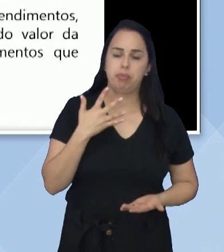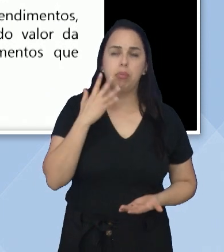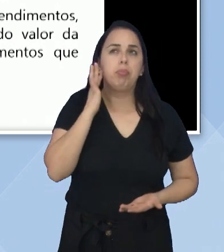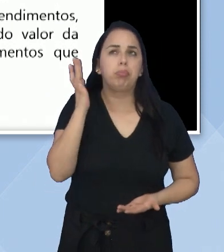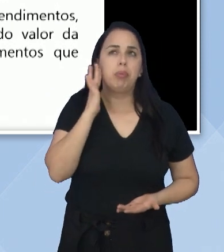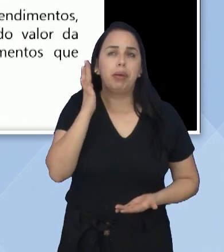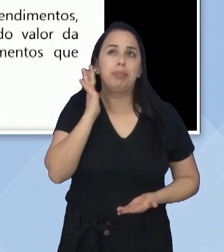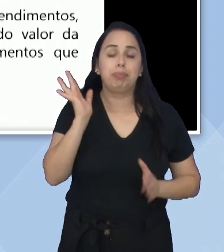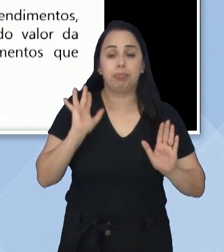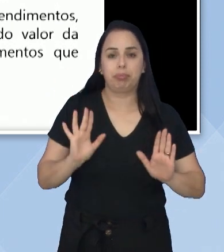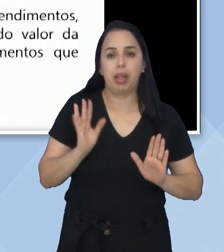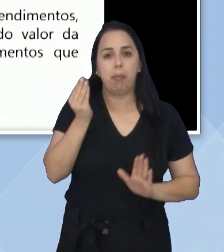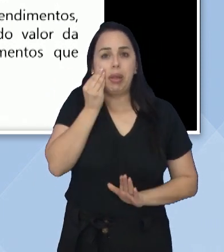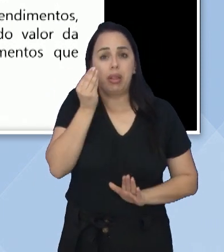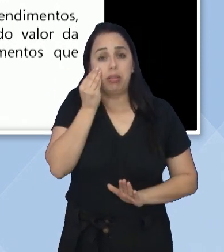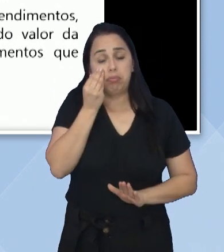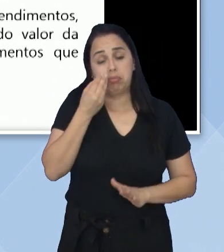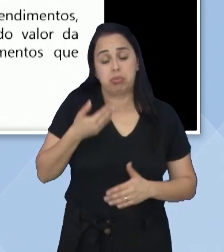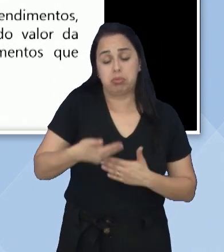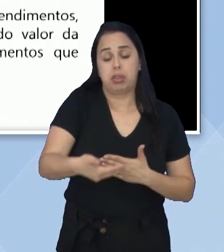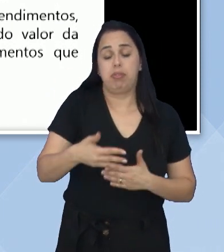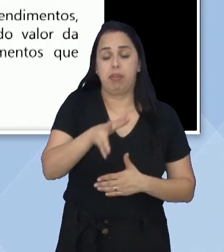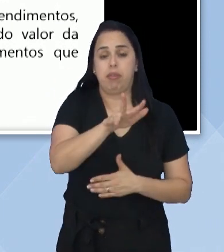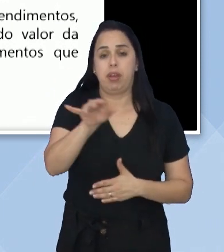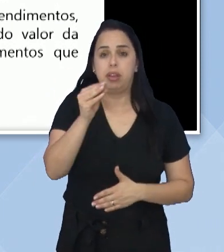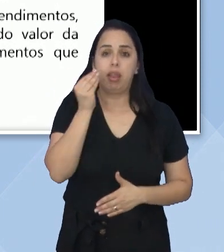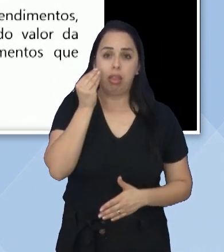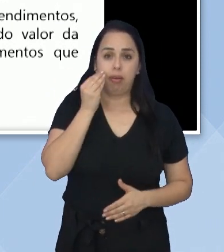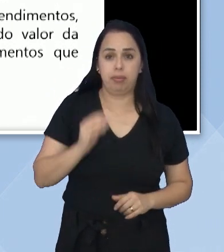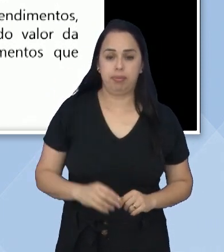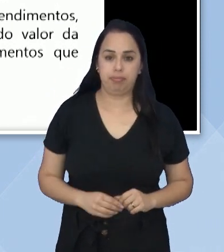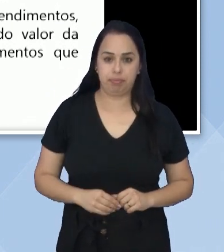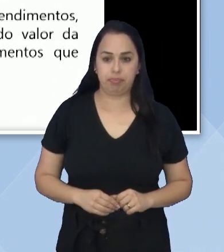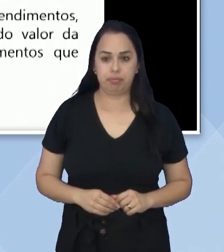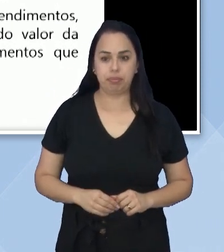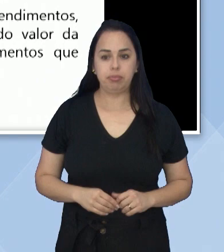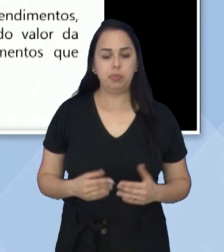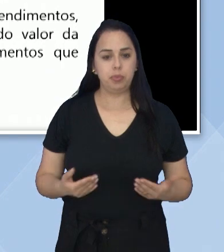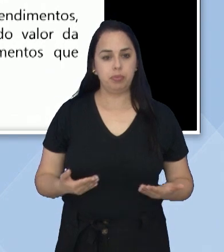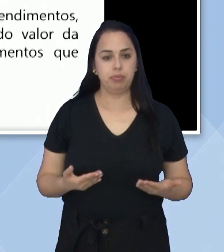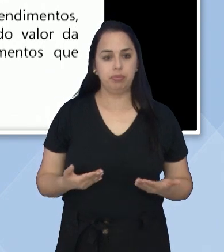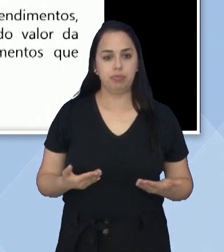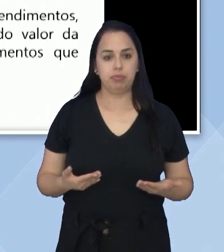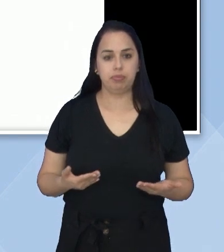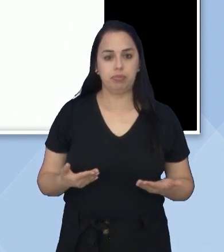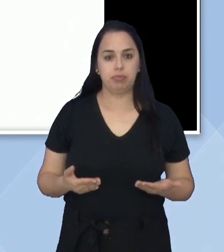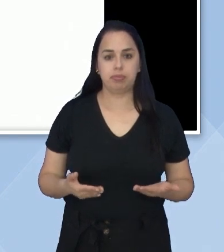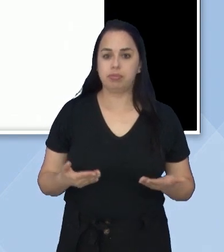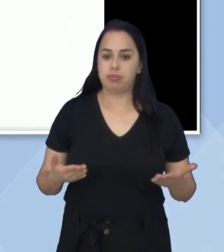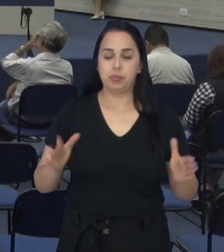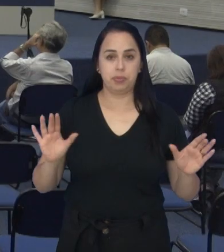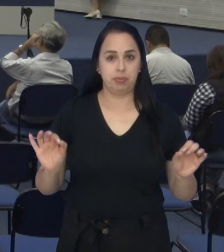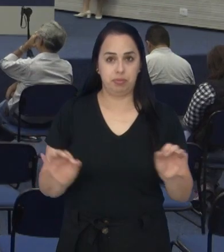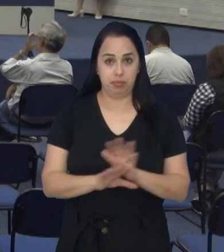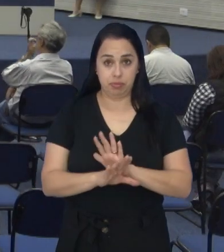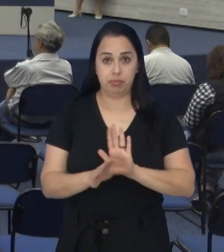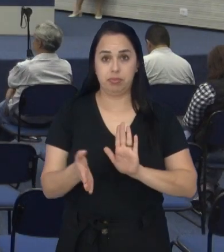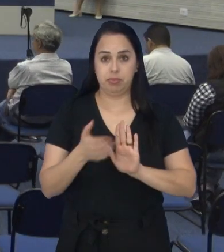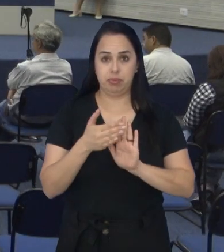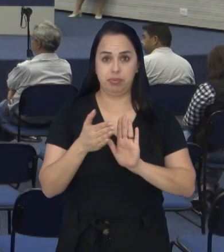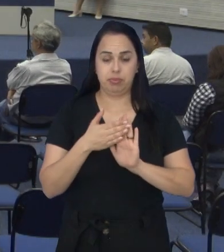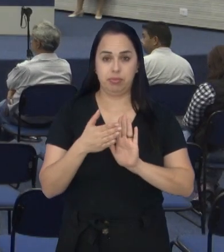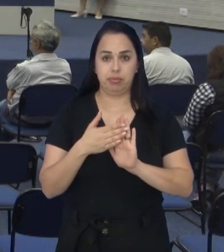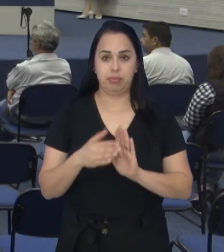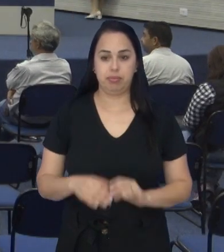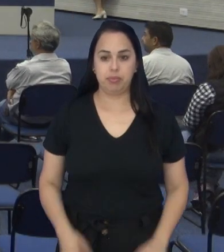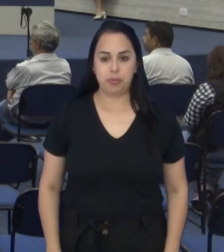mas é uma tentativa que a gente quer fazer com esse recurso do fundo eu acho que basicamente essa era a proposta